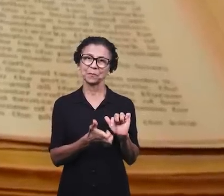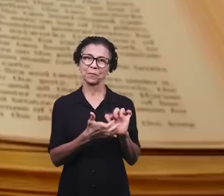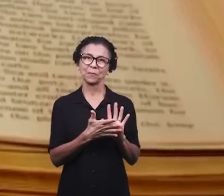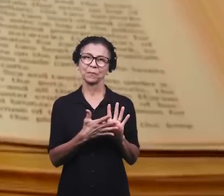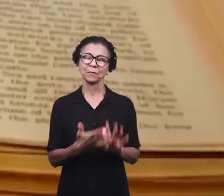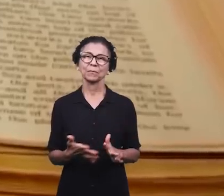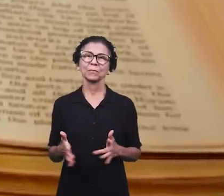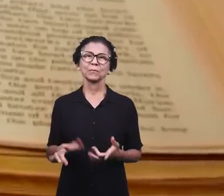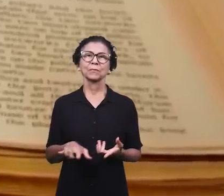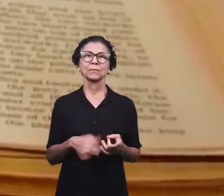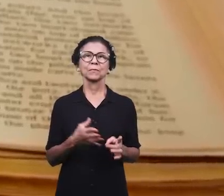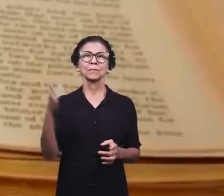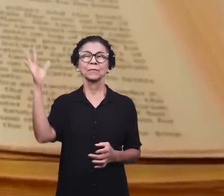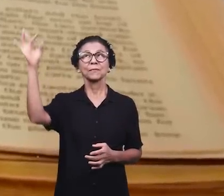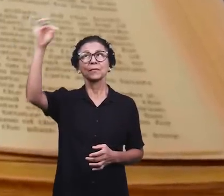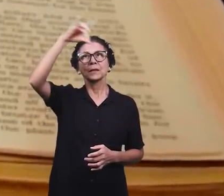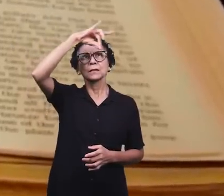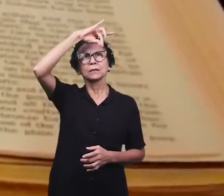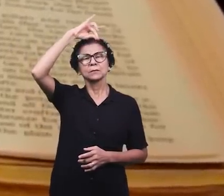Deus